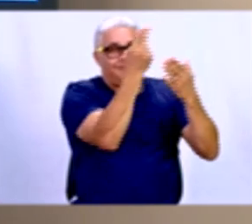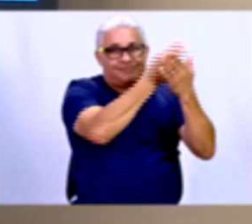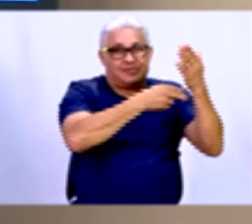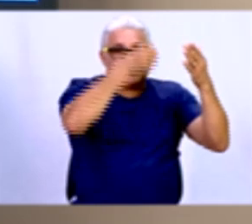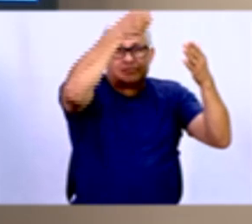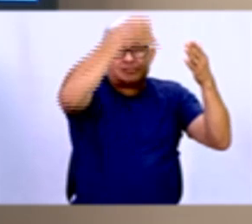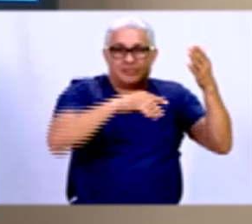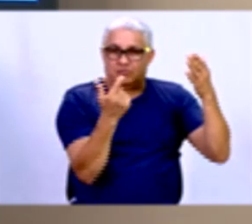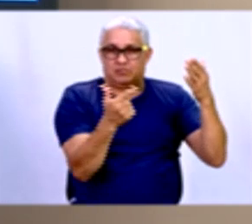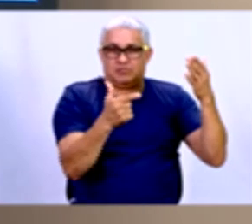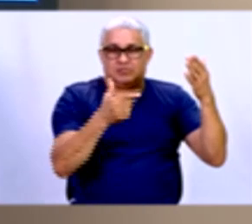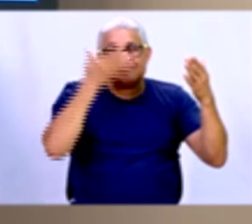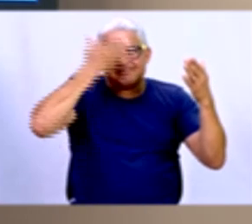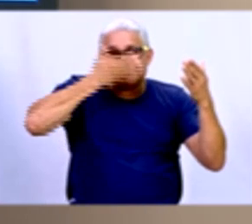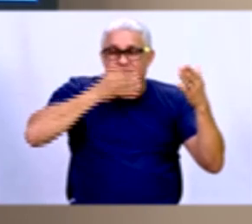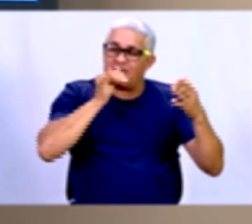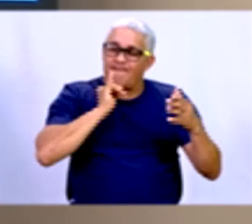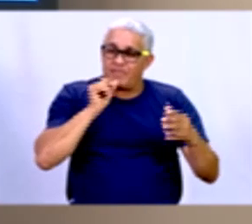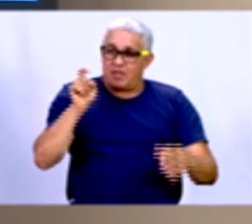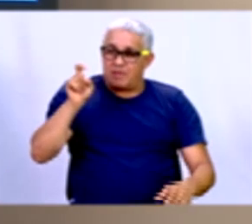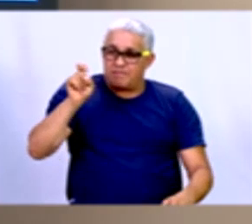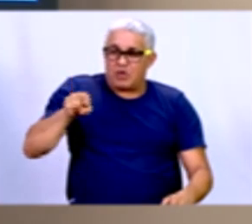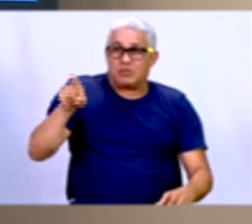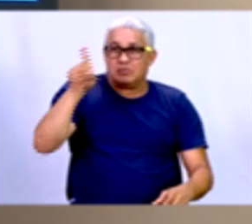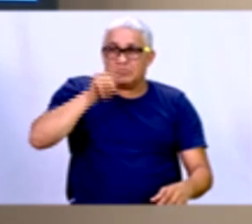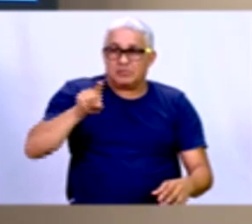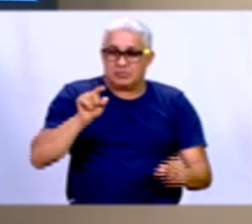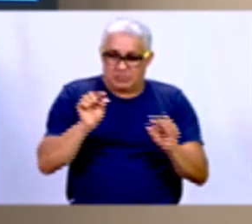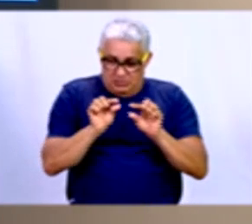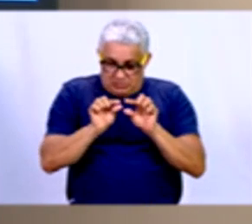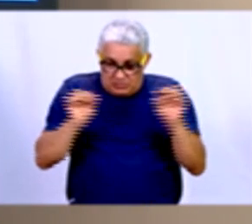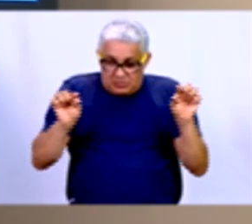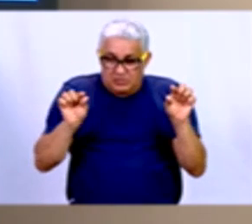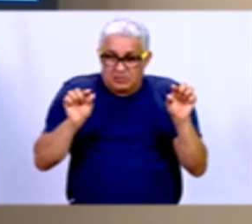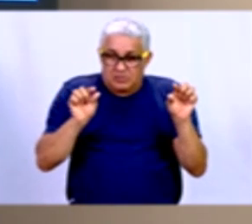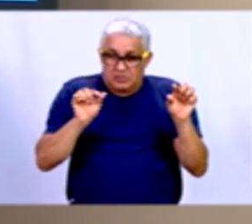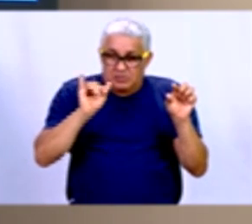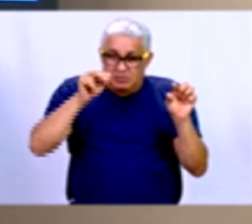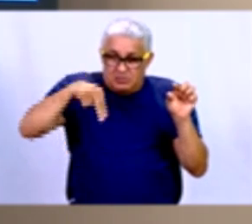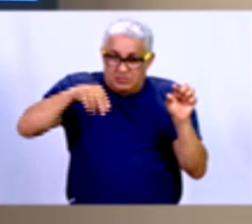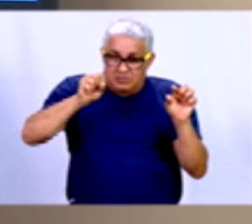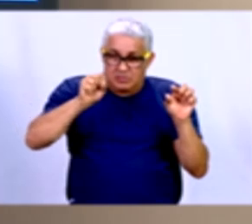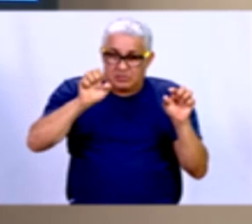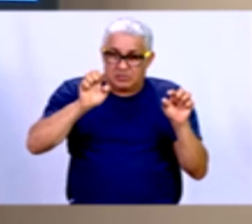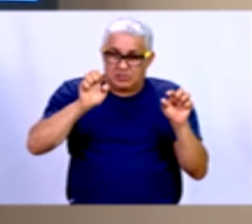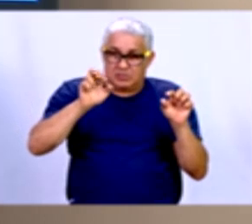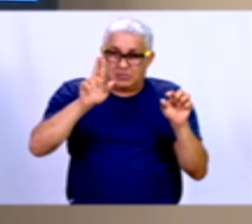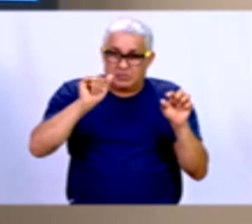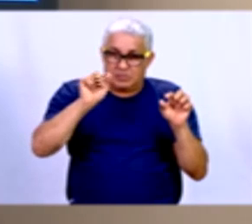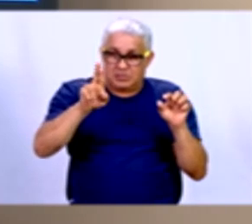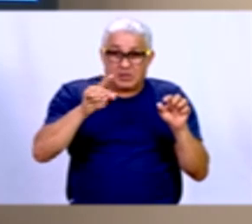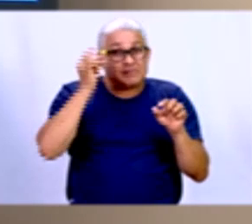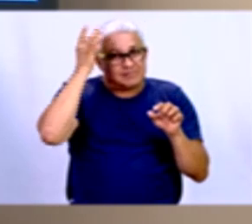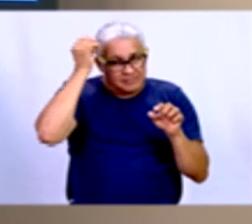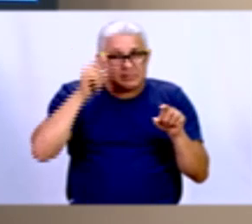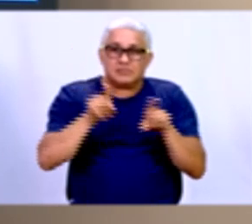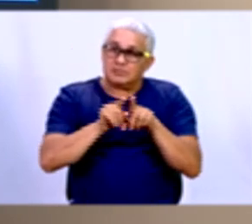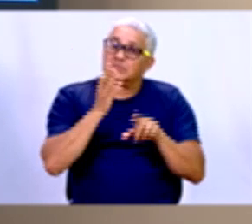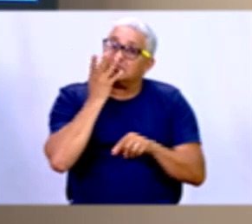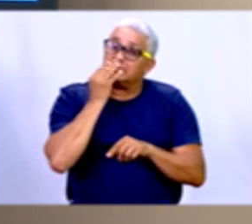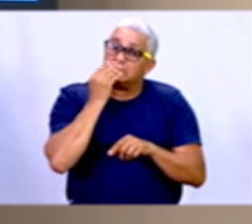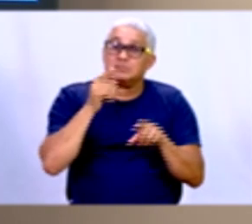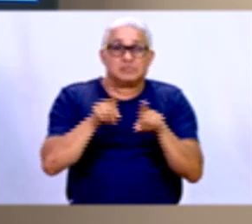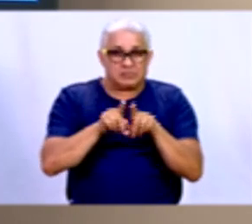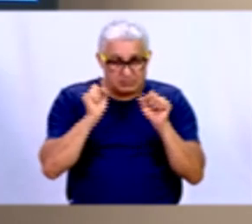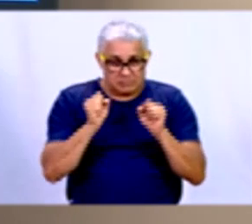tanto. Por exemplo, você passa o mouse e vem escrito embaixo, inserir. Isso facilita. Cores também